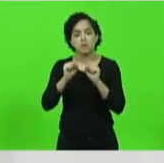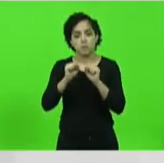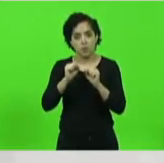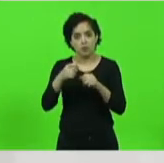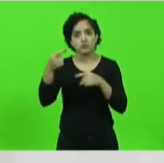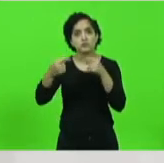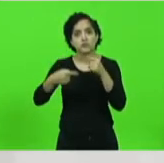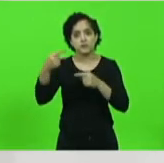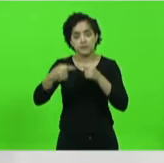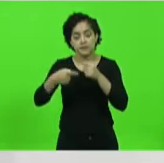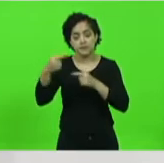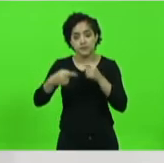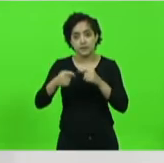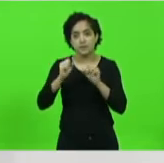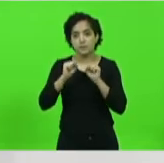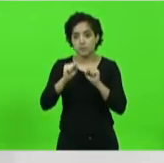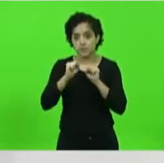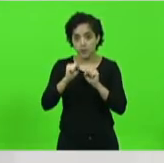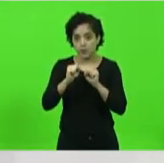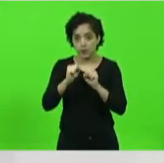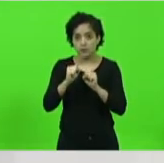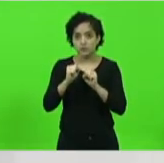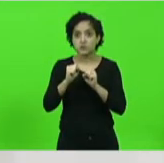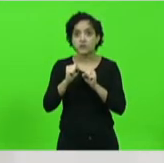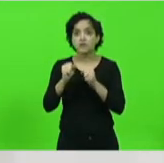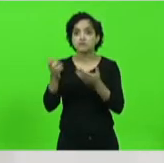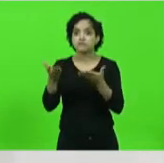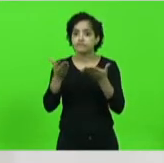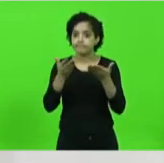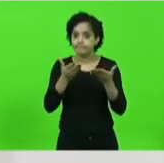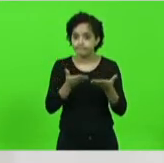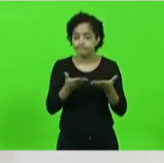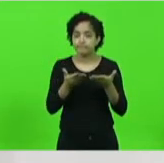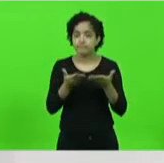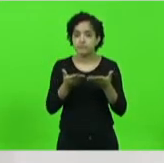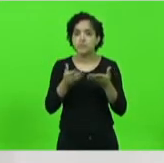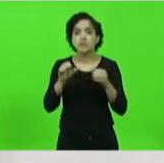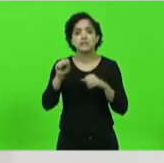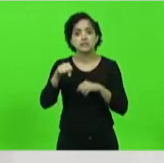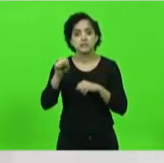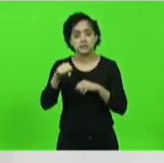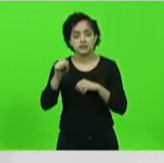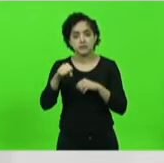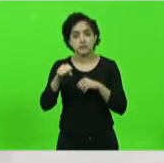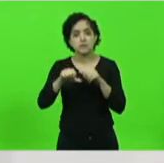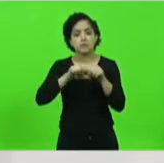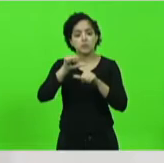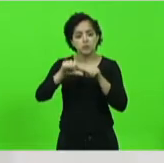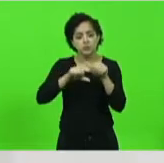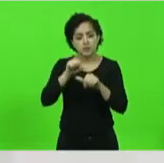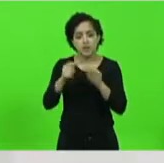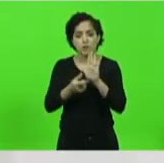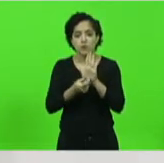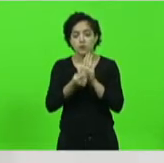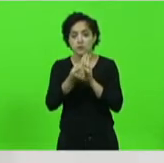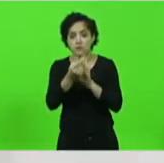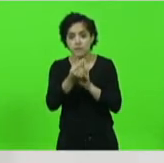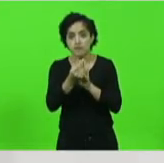debater e nós podemos receber as pessoas aqui para a gente, sim, alterar o orçamento que está